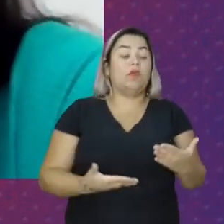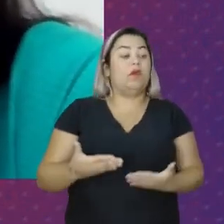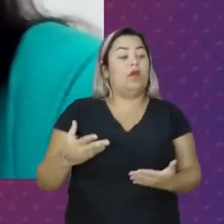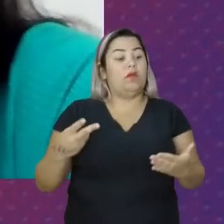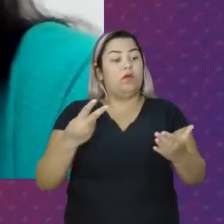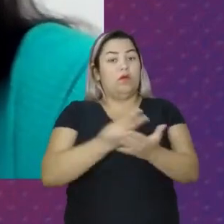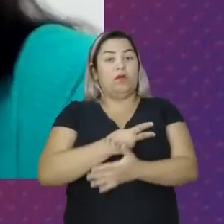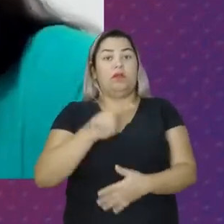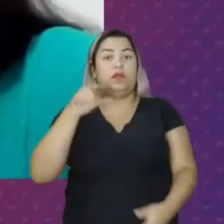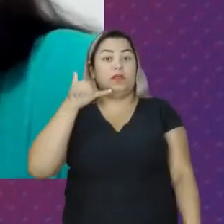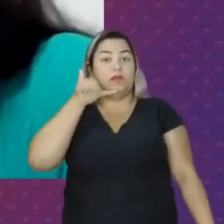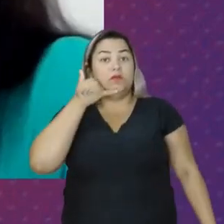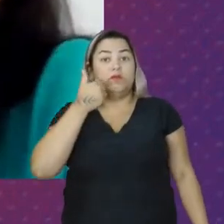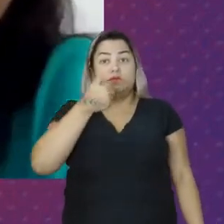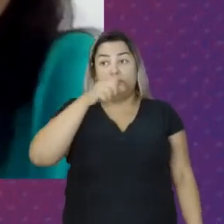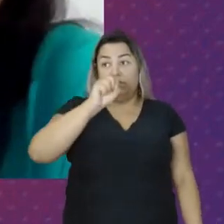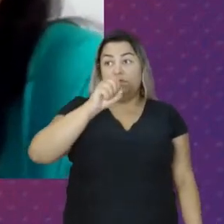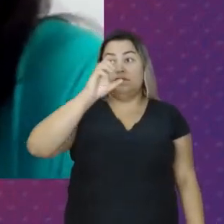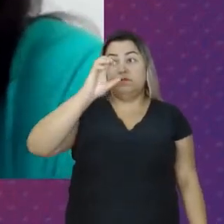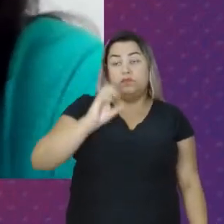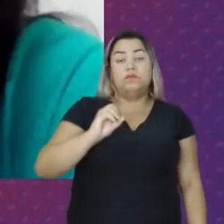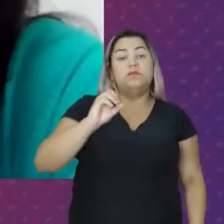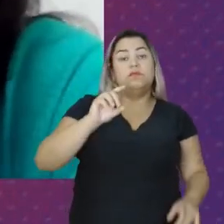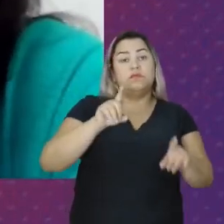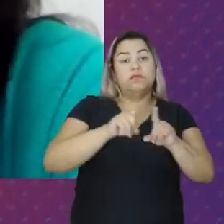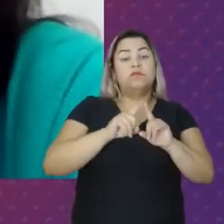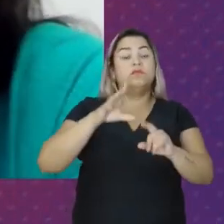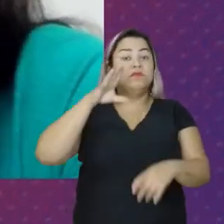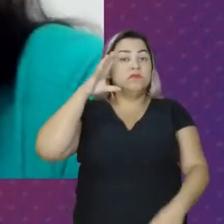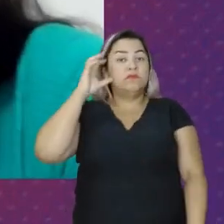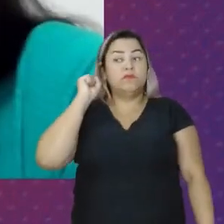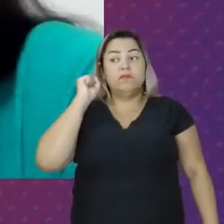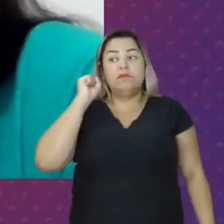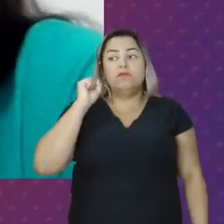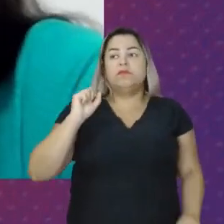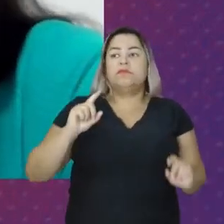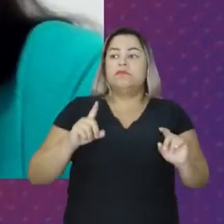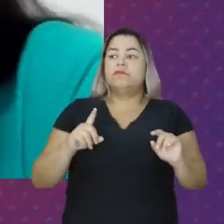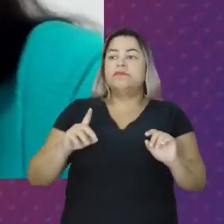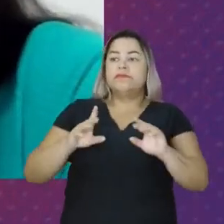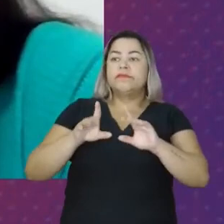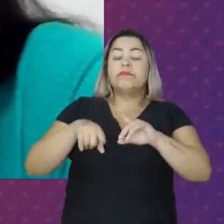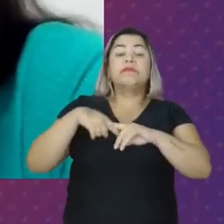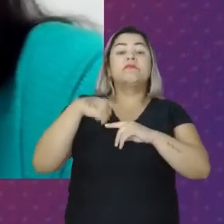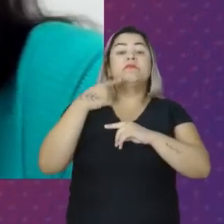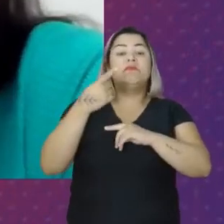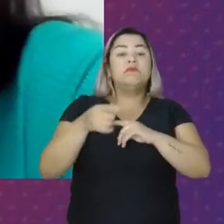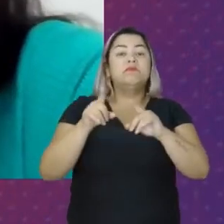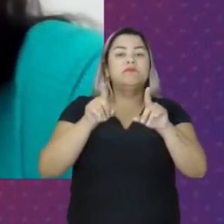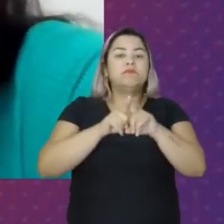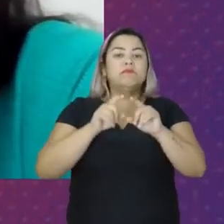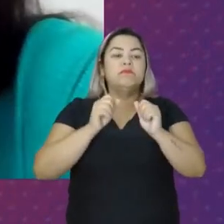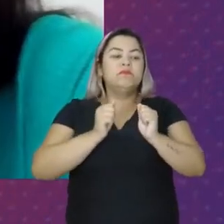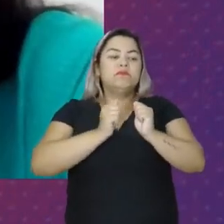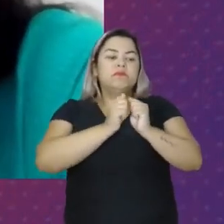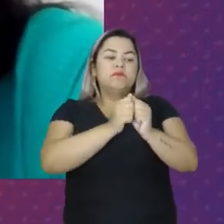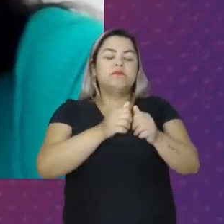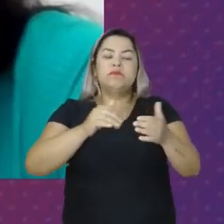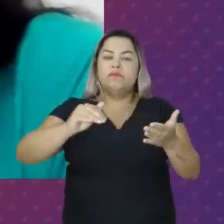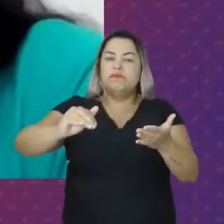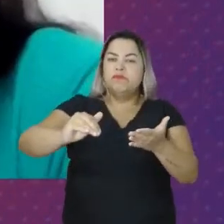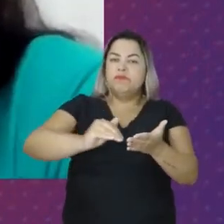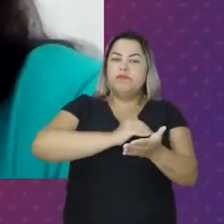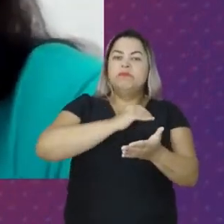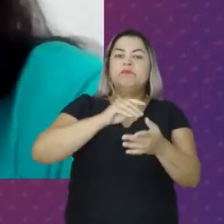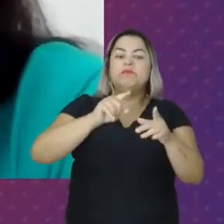o Ligue 180 foi pensada no âmbito da ouvidoria e mais tarde também em conjunto com a